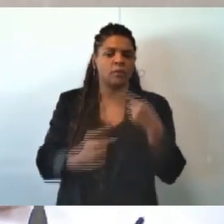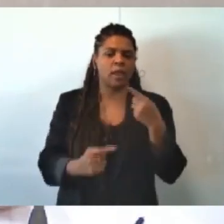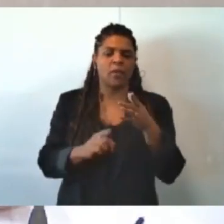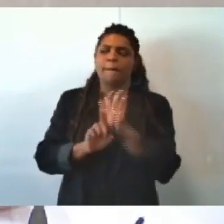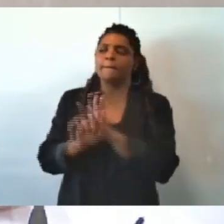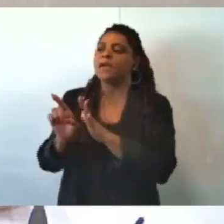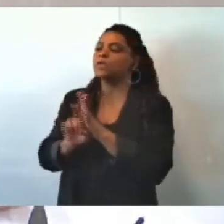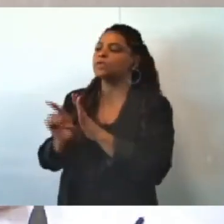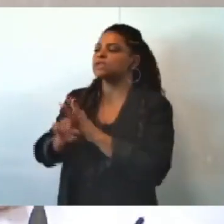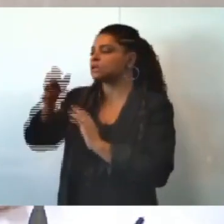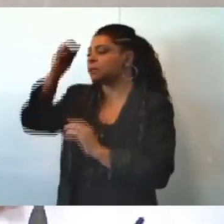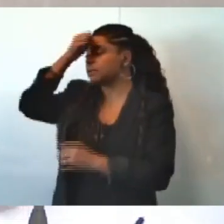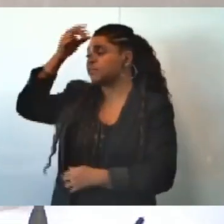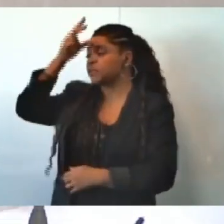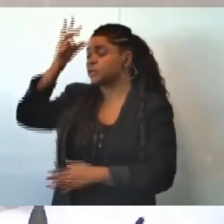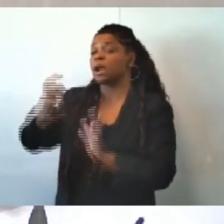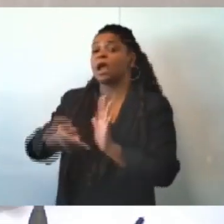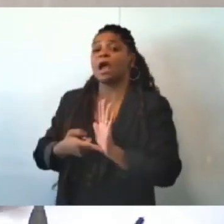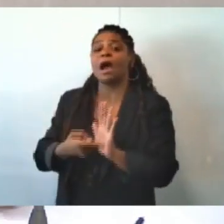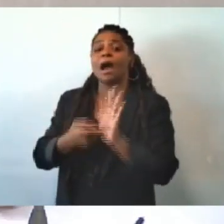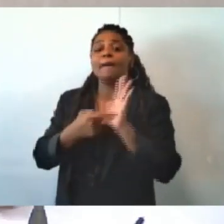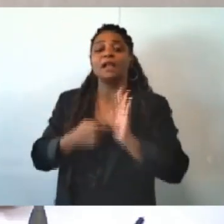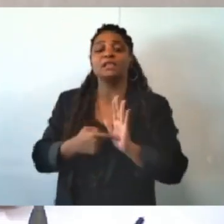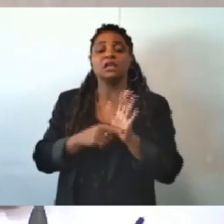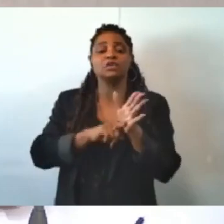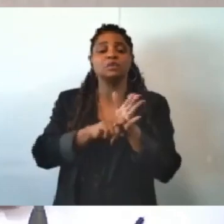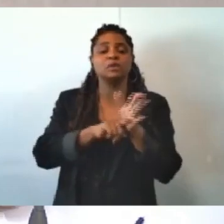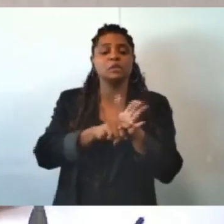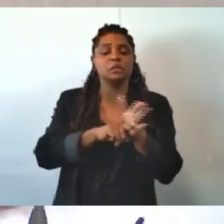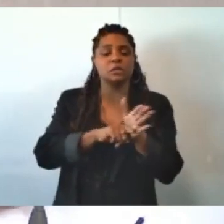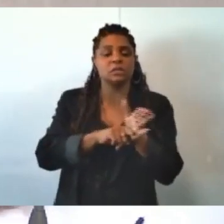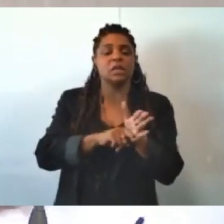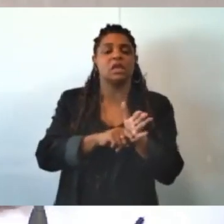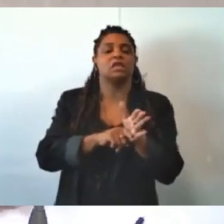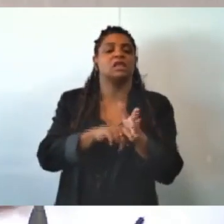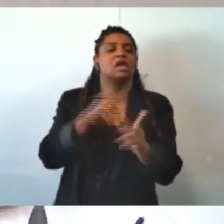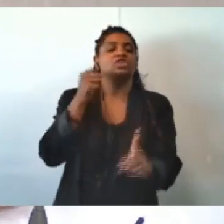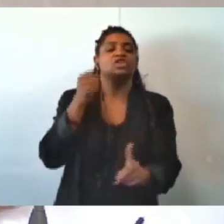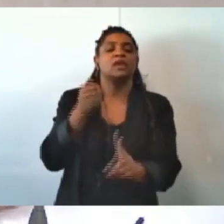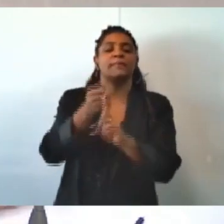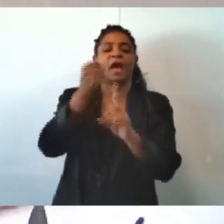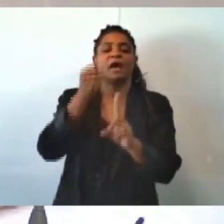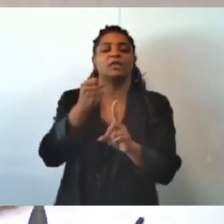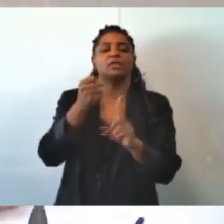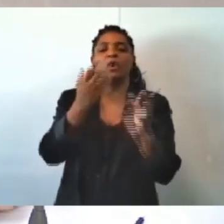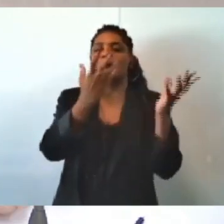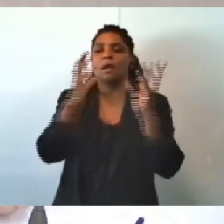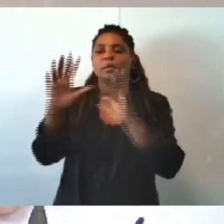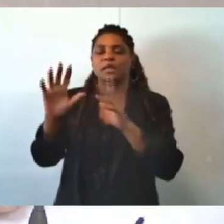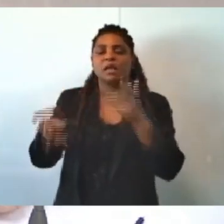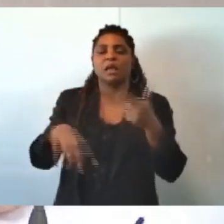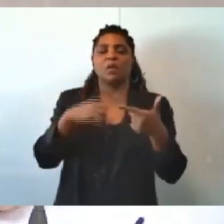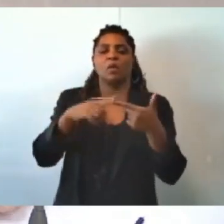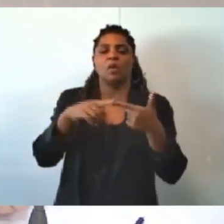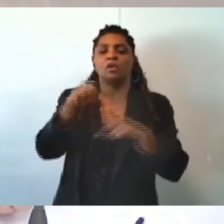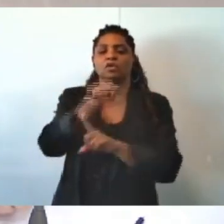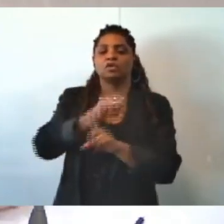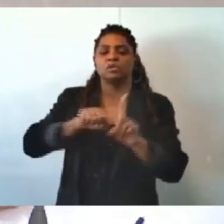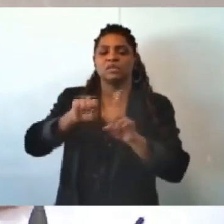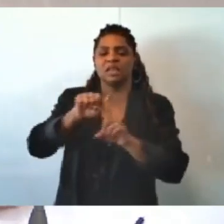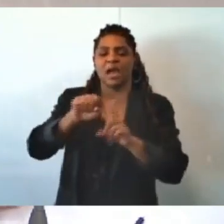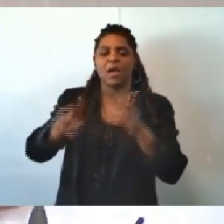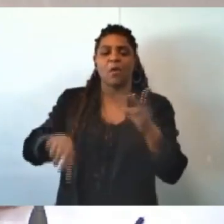nos apresentem os estudos de impacto ambiental, social, de patrimônio, de